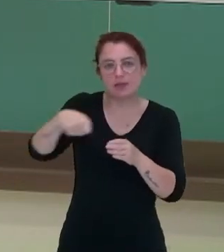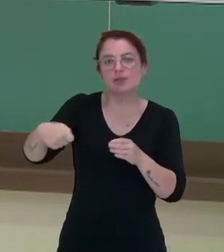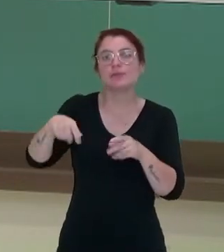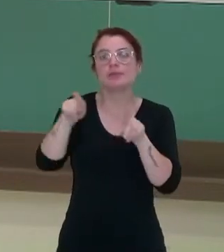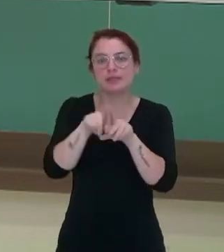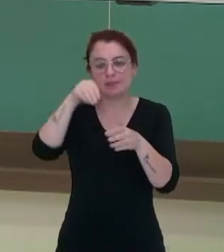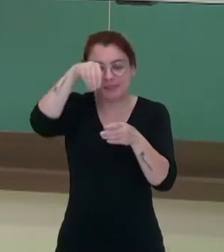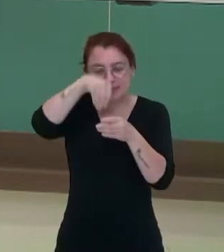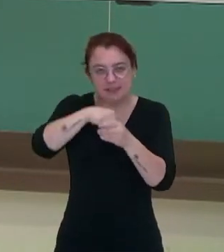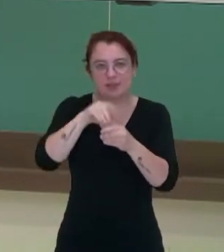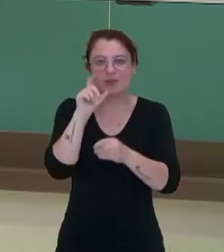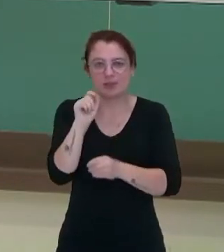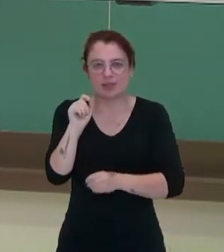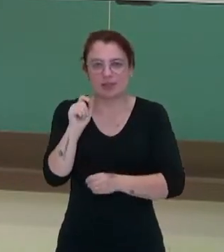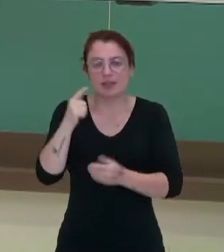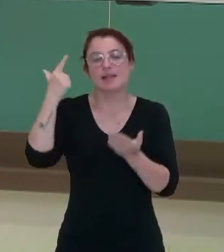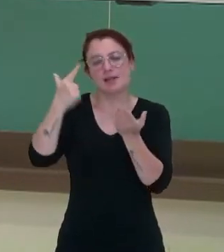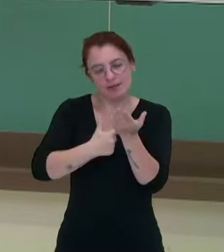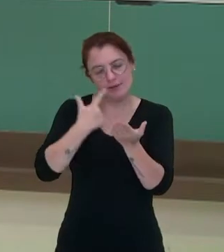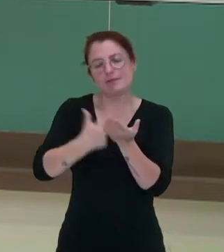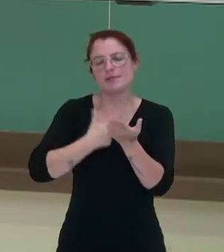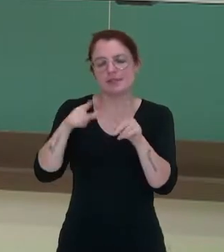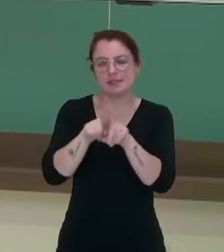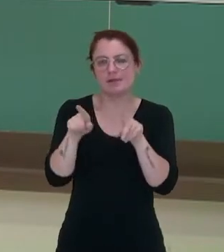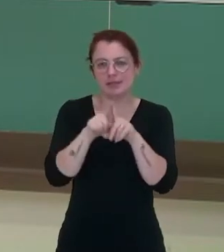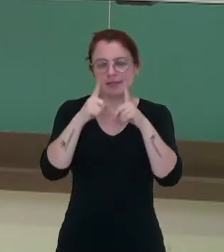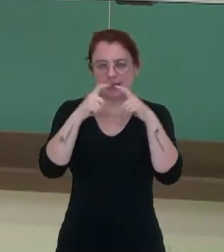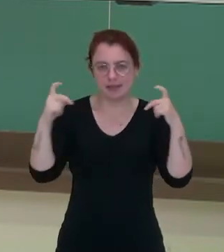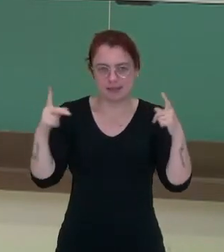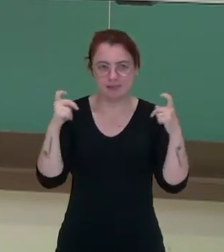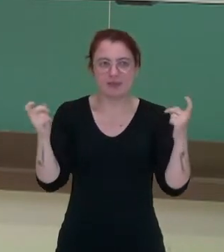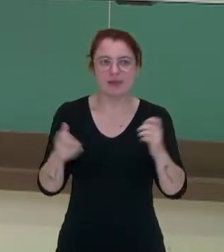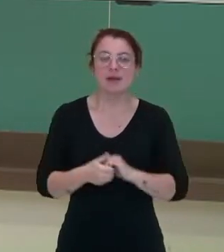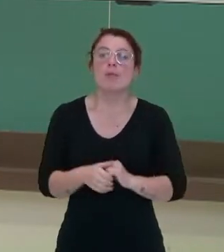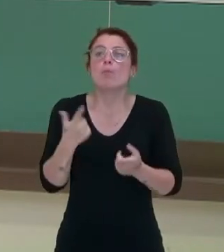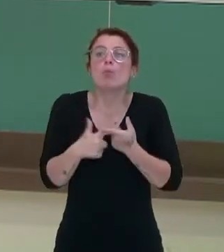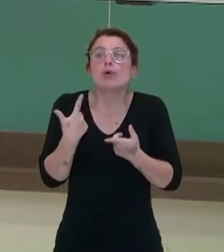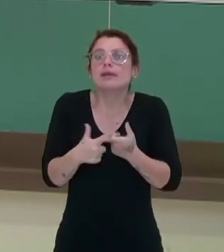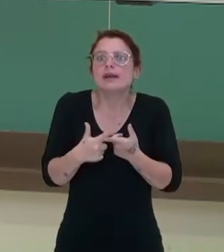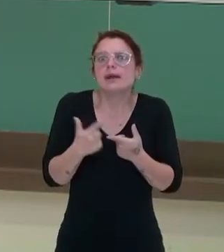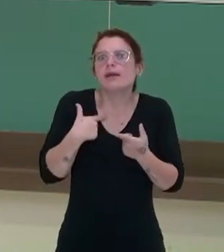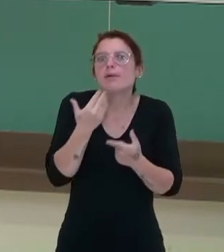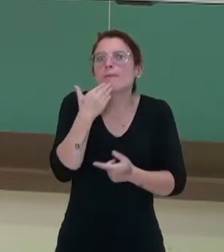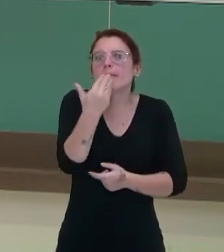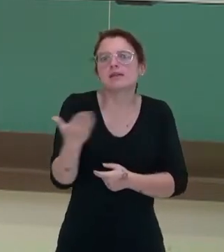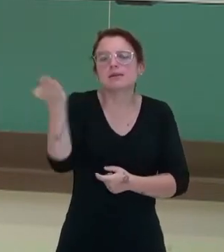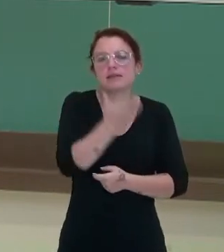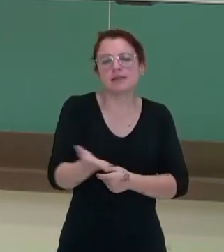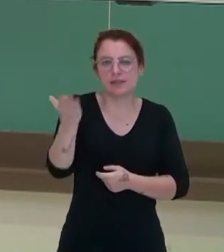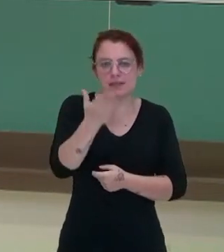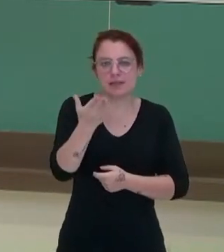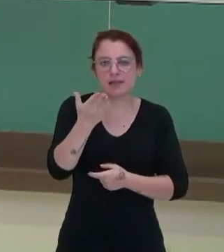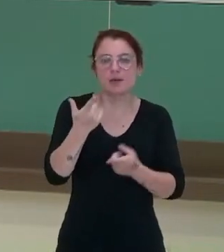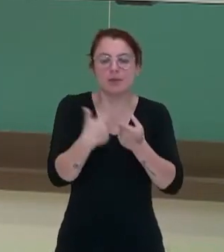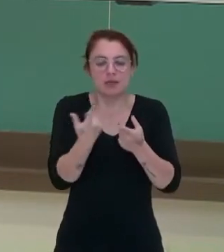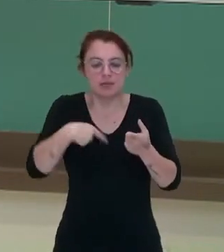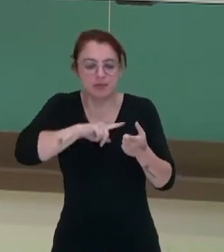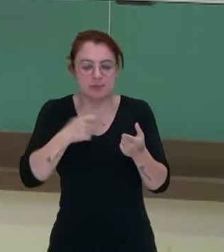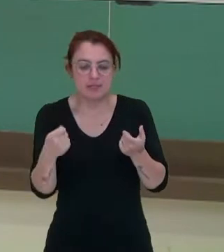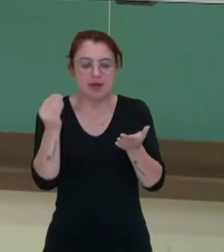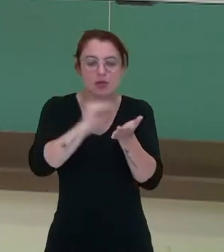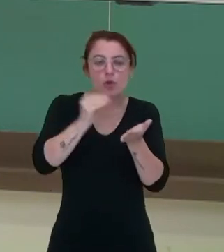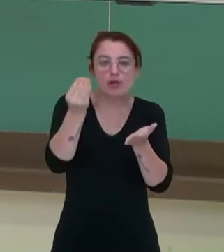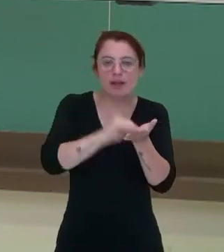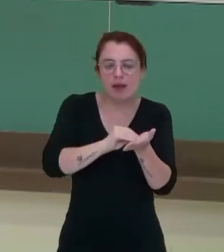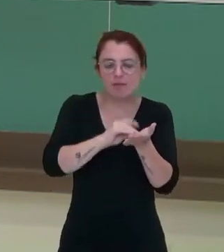da possibilidade, o seu livro de ciências. Por que eu sempre peço o seu caderno? Para você fazer os registros, para você